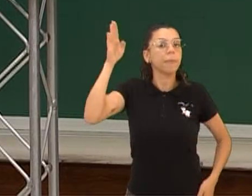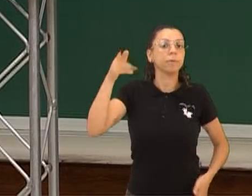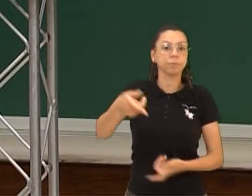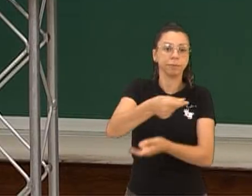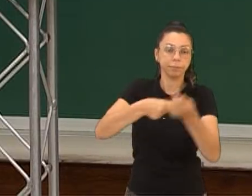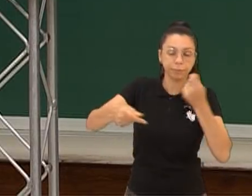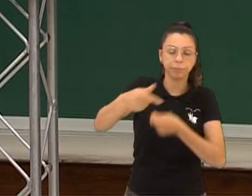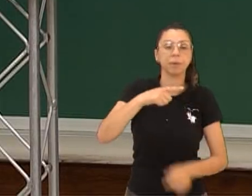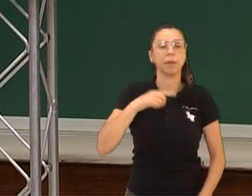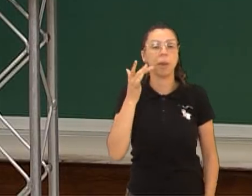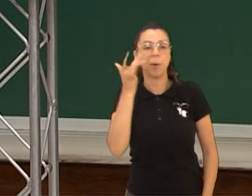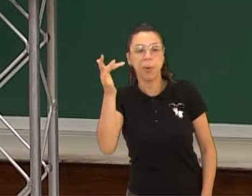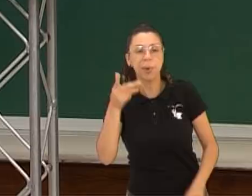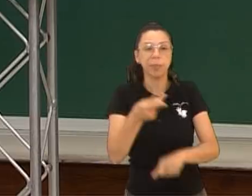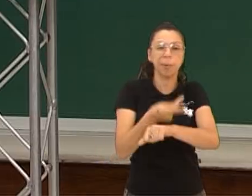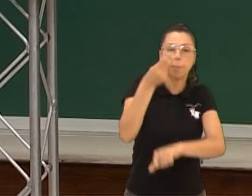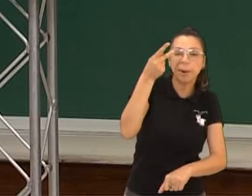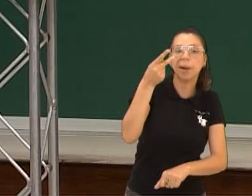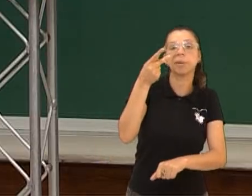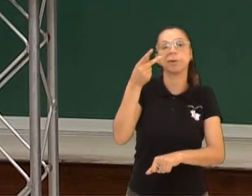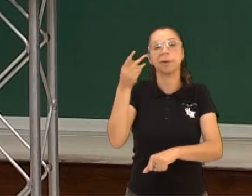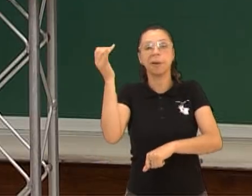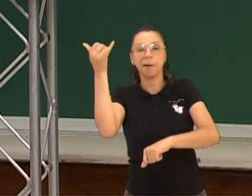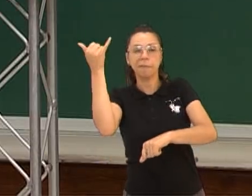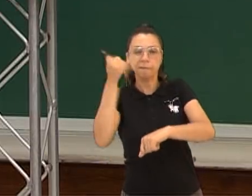ouro, prata, ferro, cobre, cobalto,